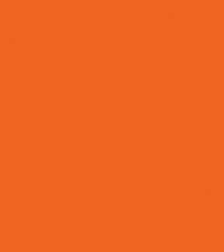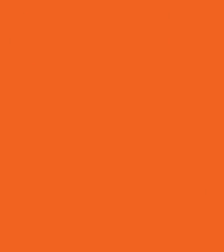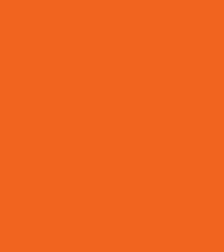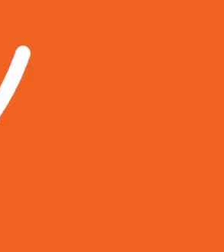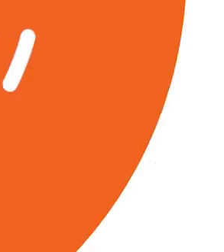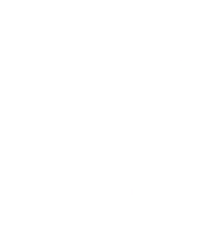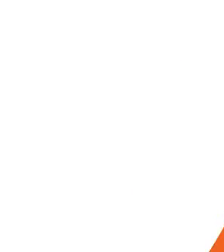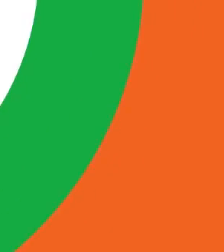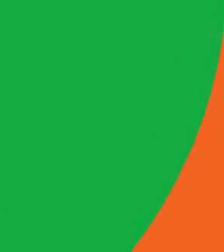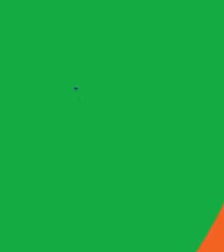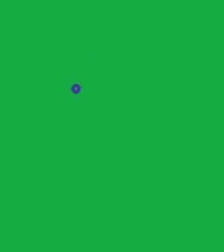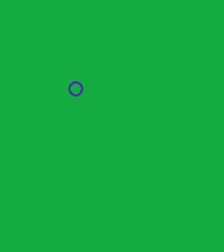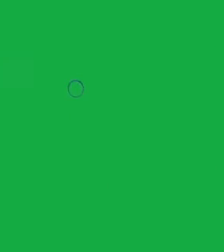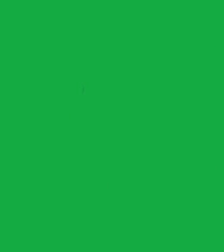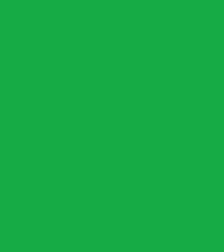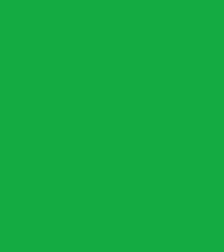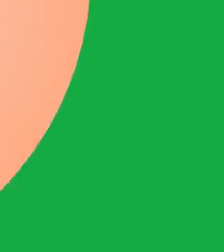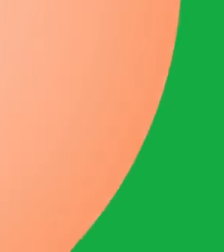Música